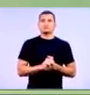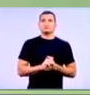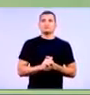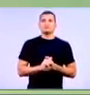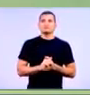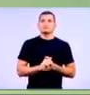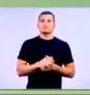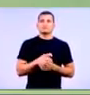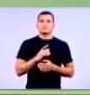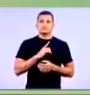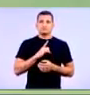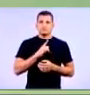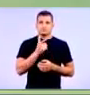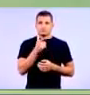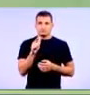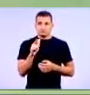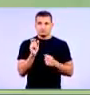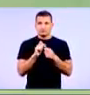fizemos outra.